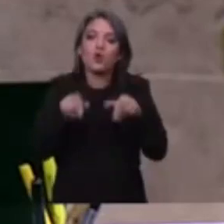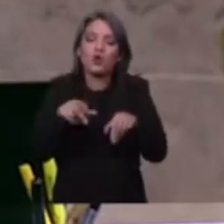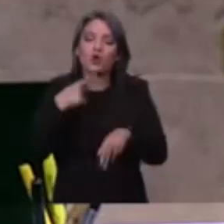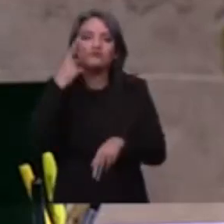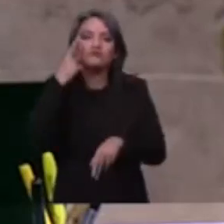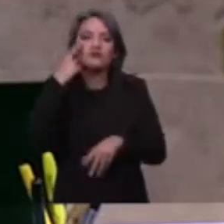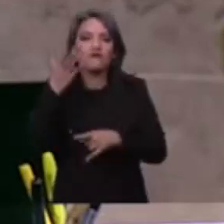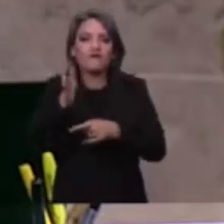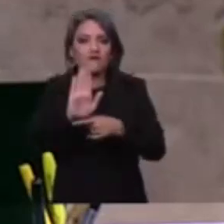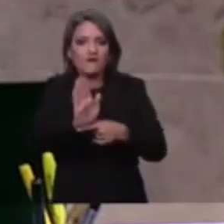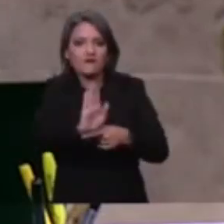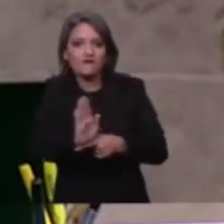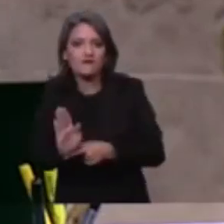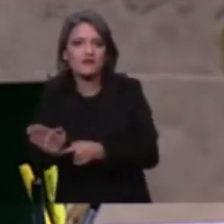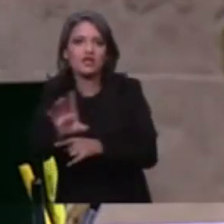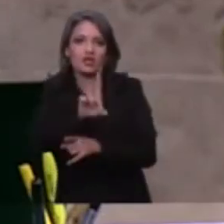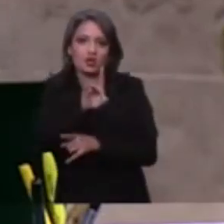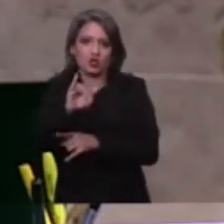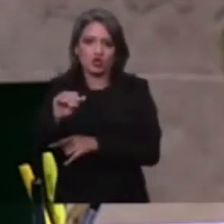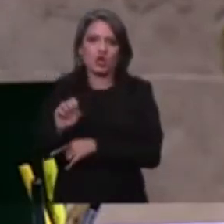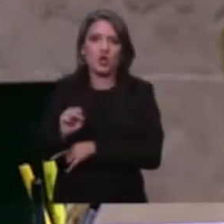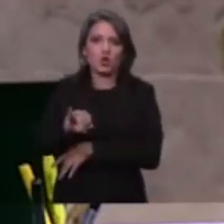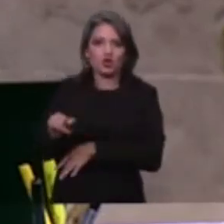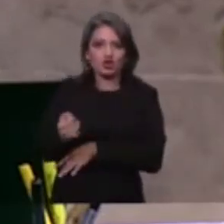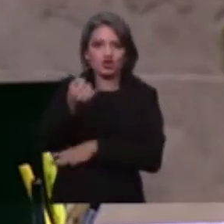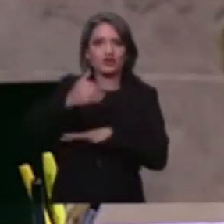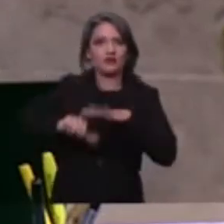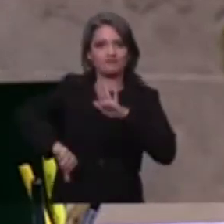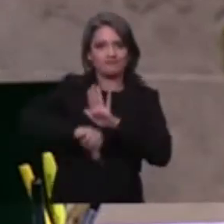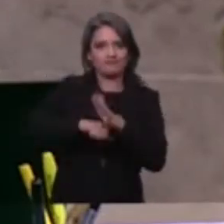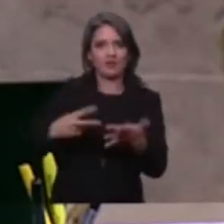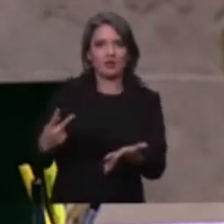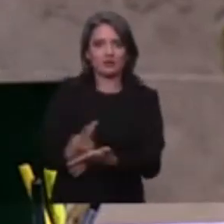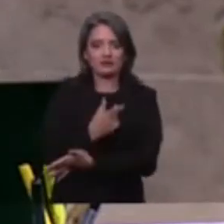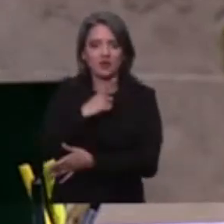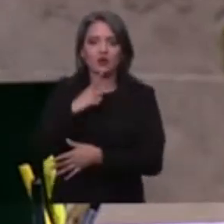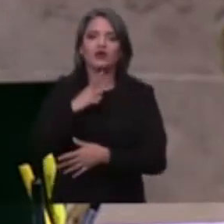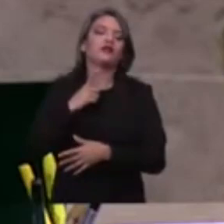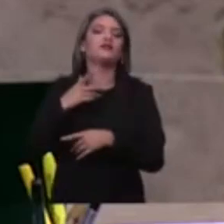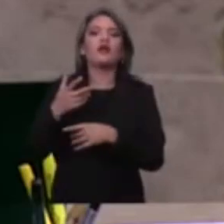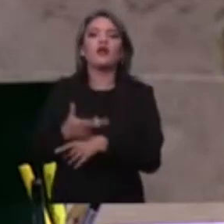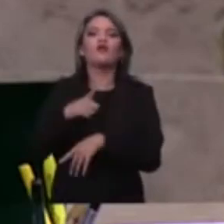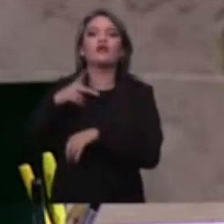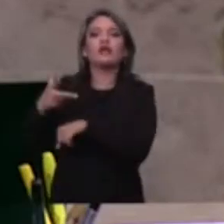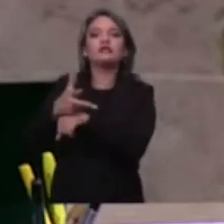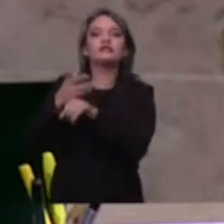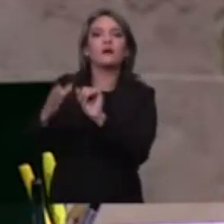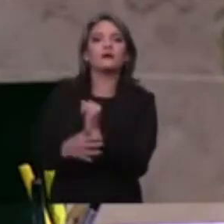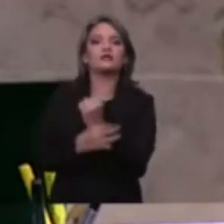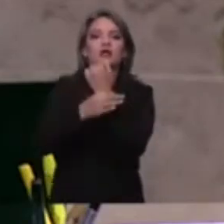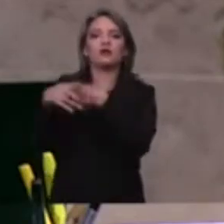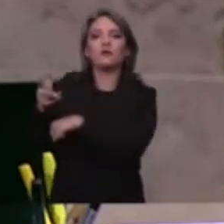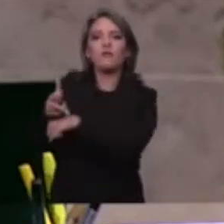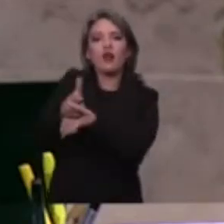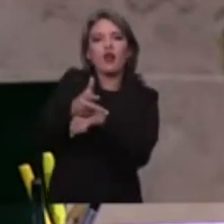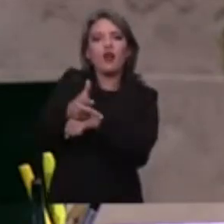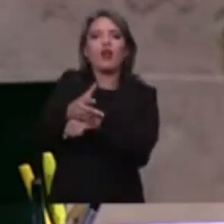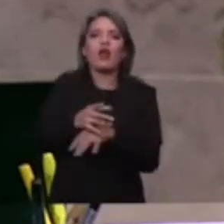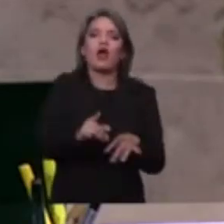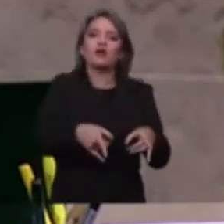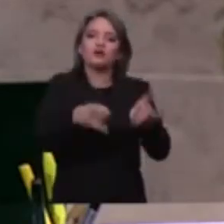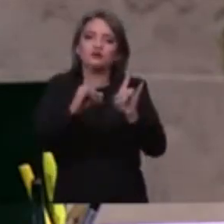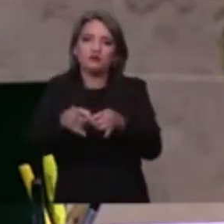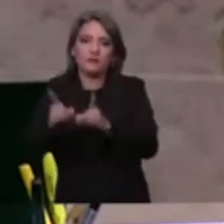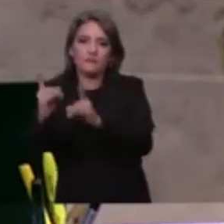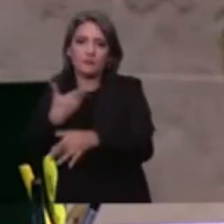das imagens do evento criminoso, que foram captadas pelos sistemas de segurança e monitoração dos edifícios